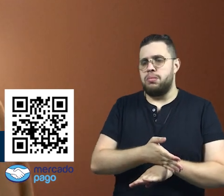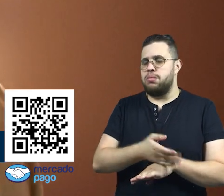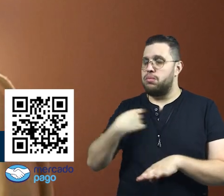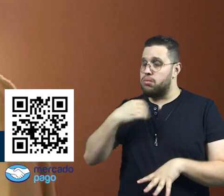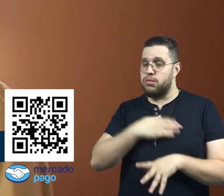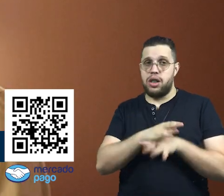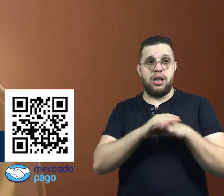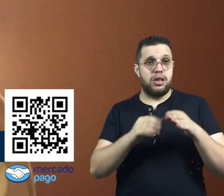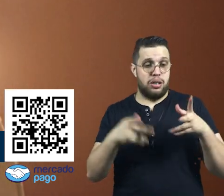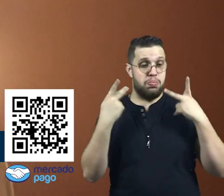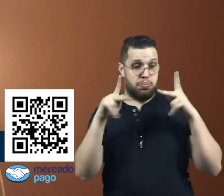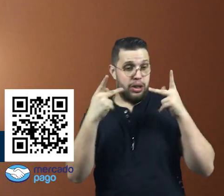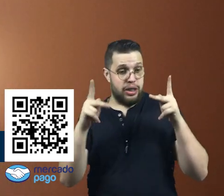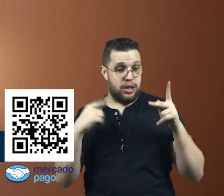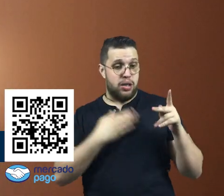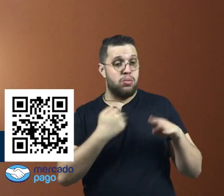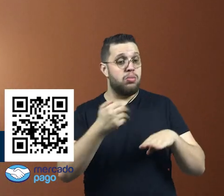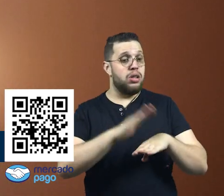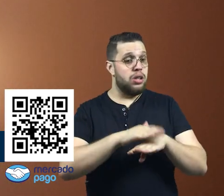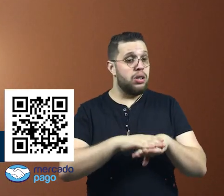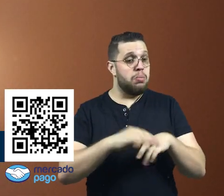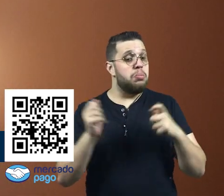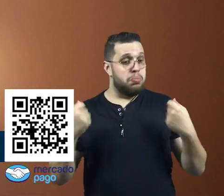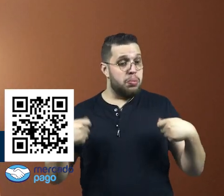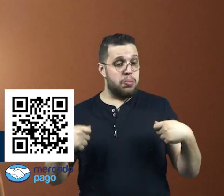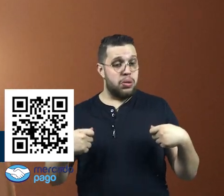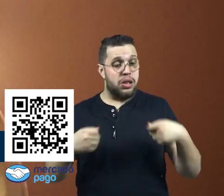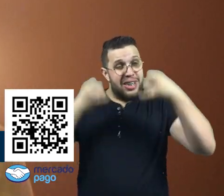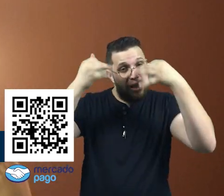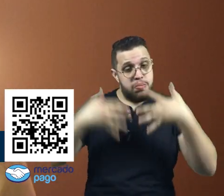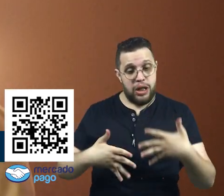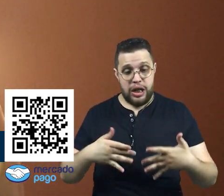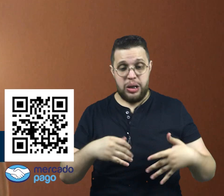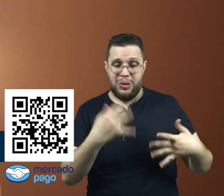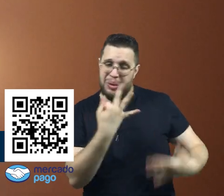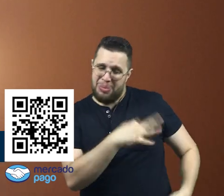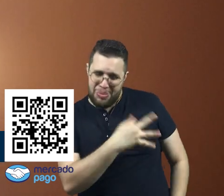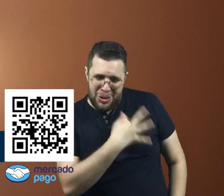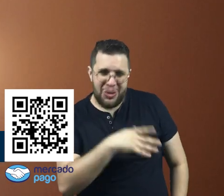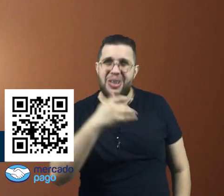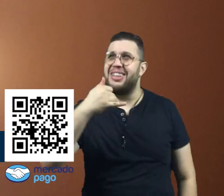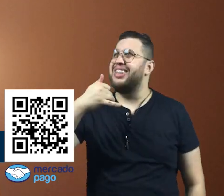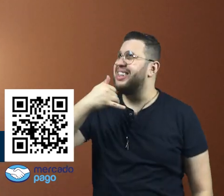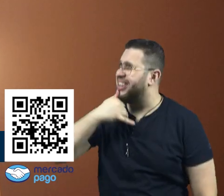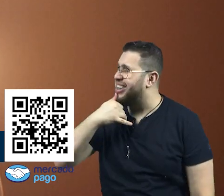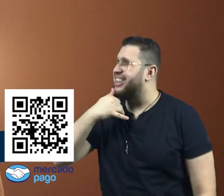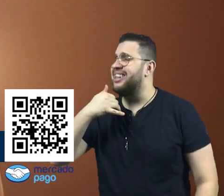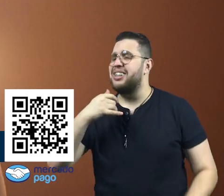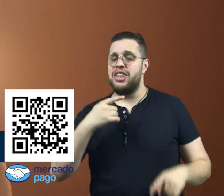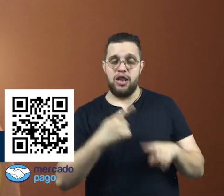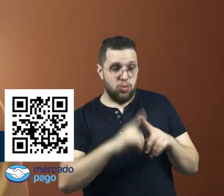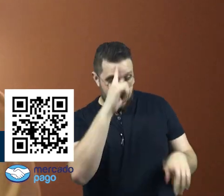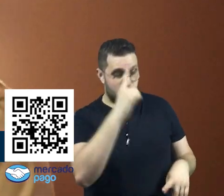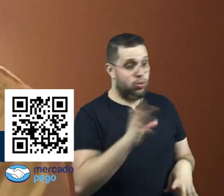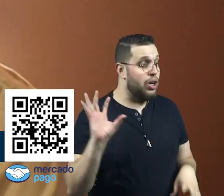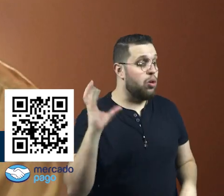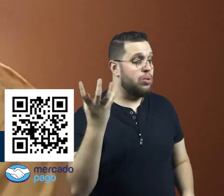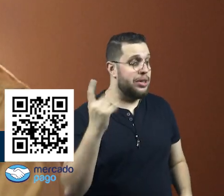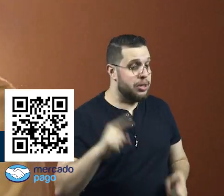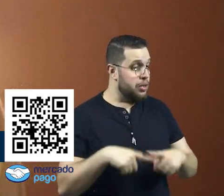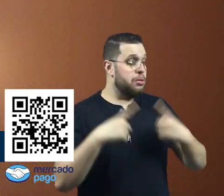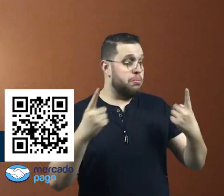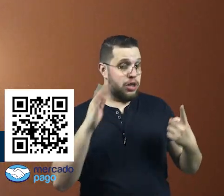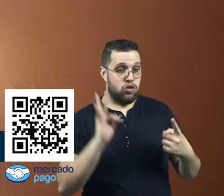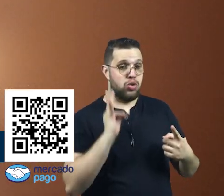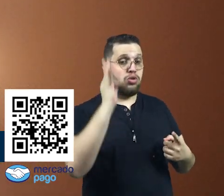usada para falar de dor. Nenhuma disciplina é motivo de alegria, mas sim de dor, de tristeza, no momento que ela é aplicada. Porém, mais